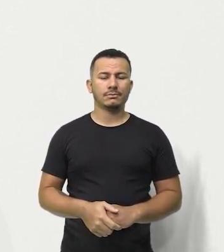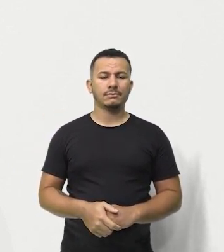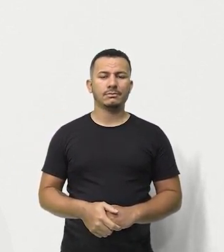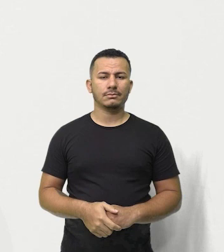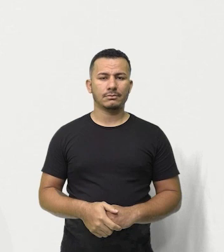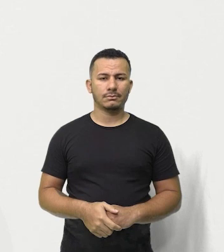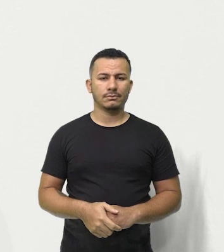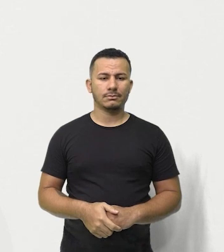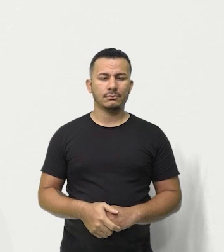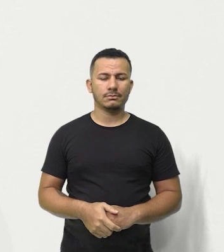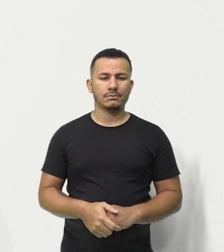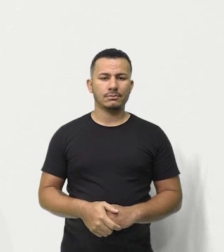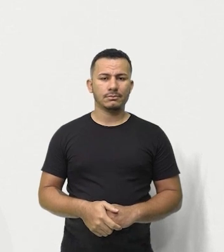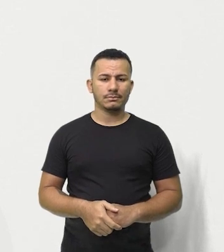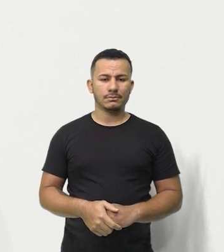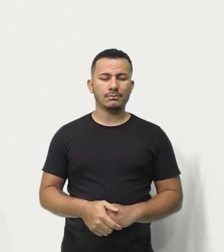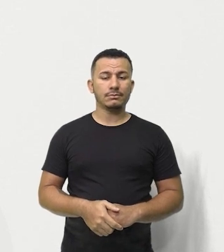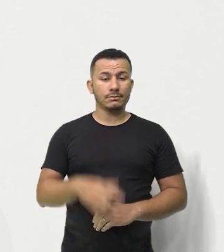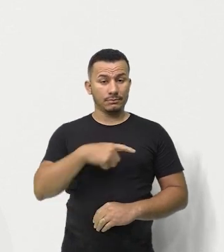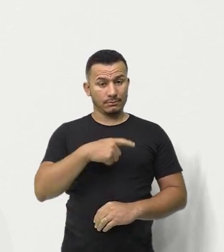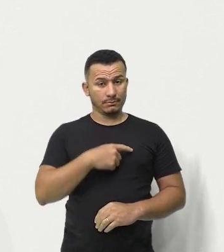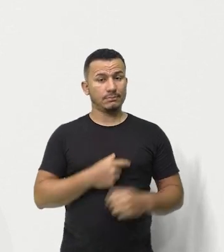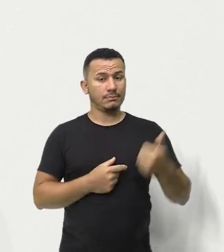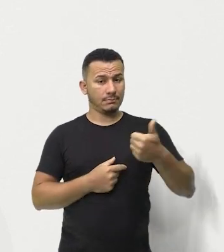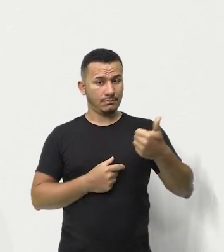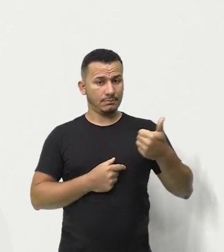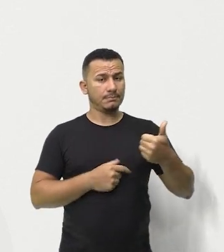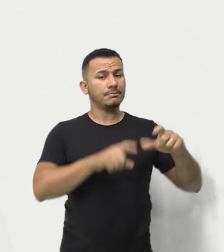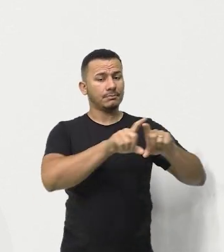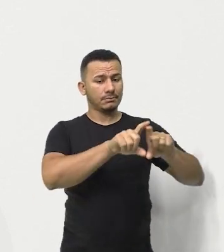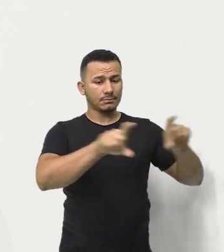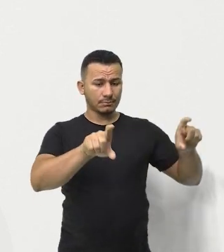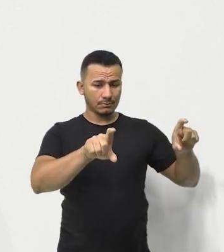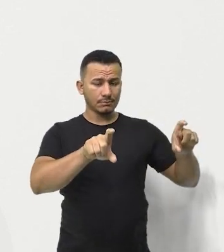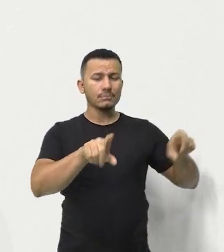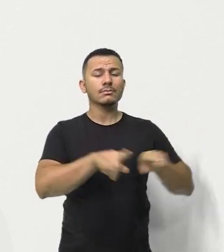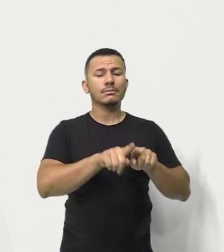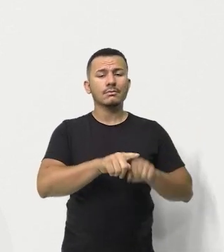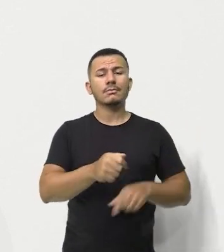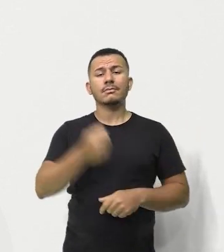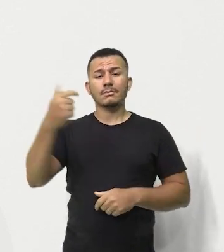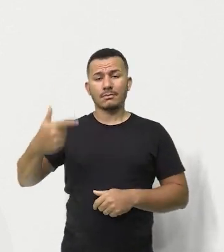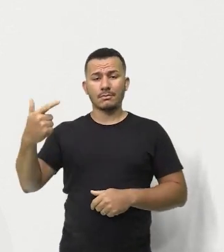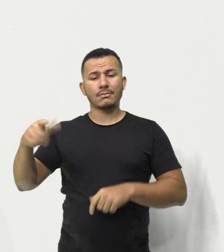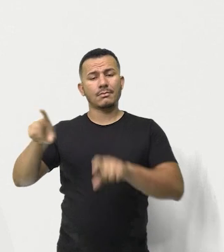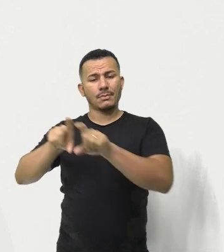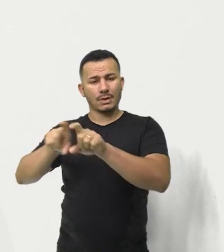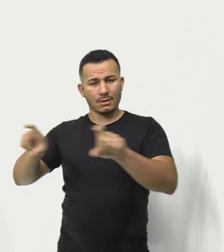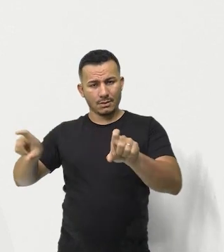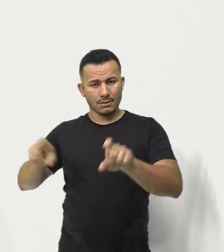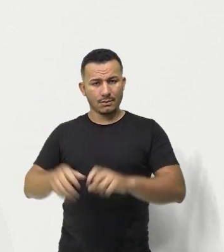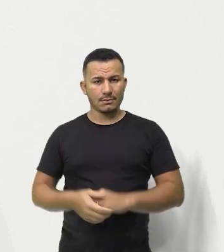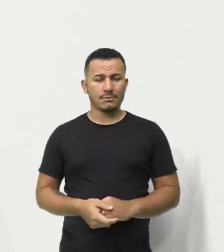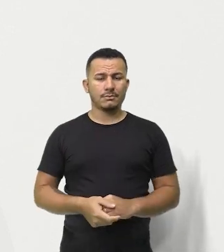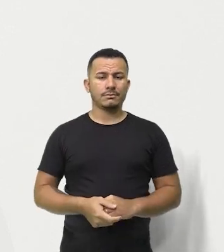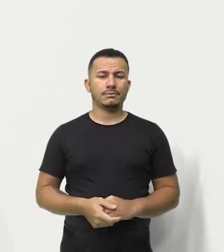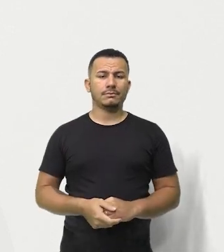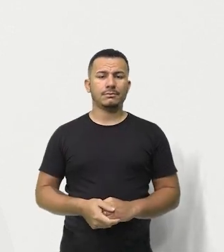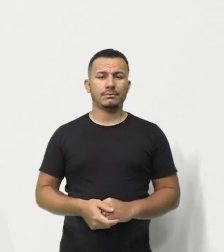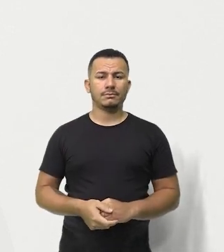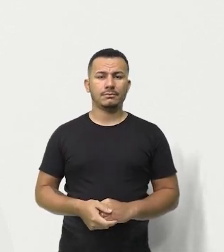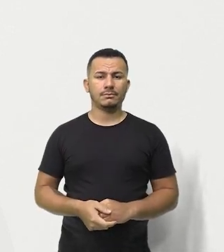3W mais 16, olha. Então, tá aqui, olha. Eu tenho o primeiro membro e